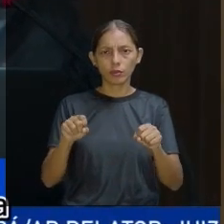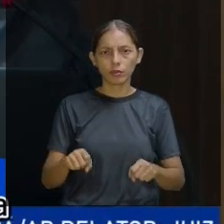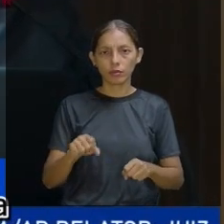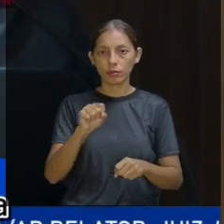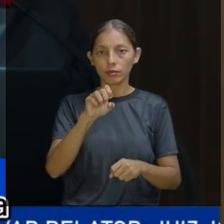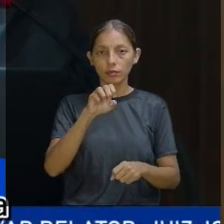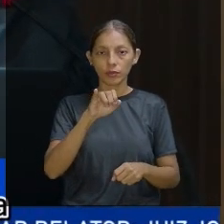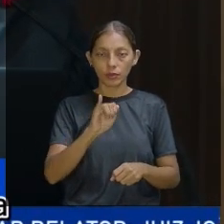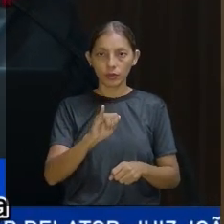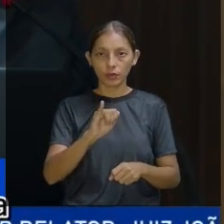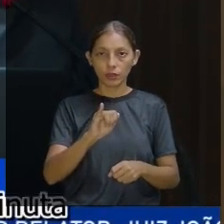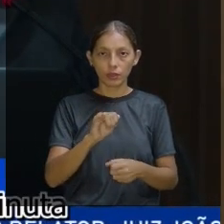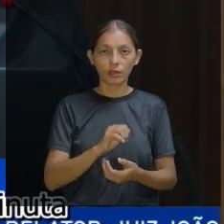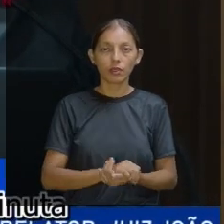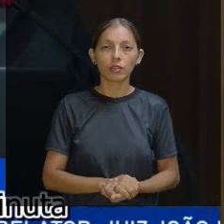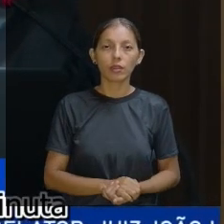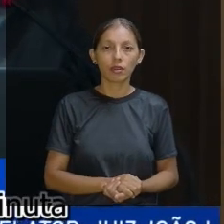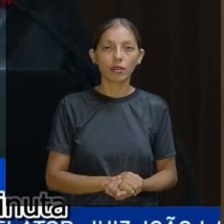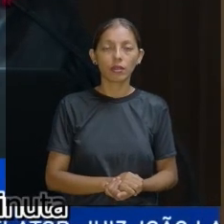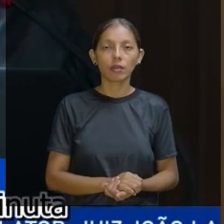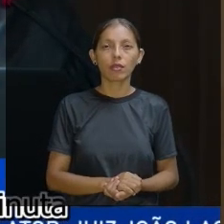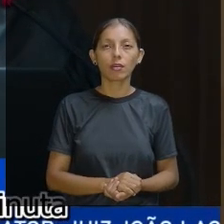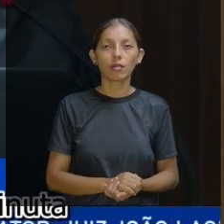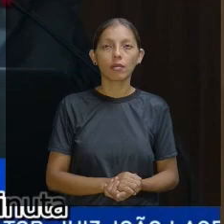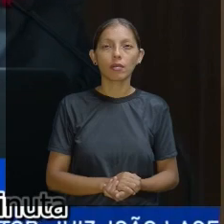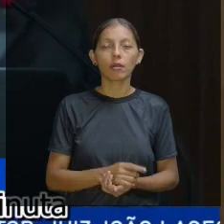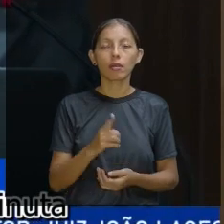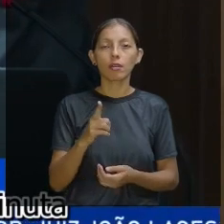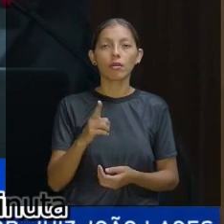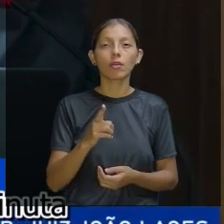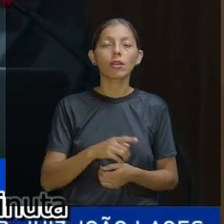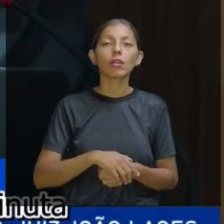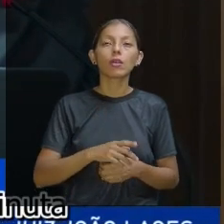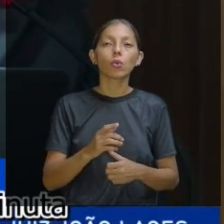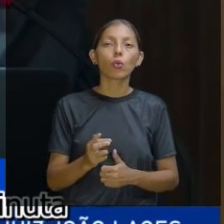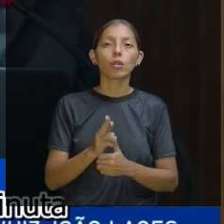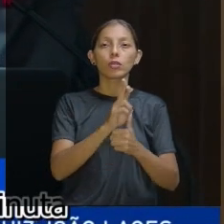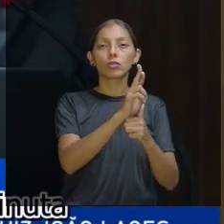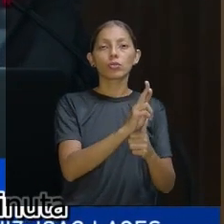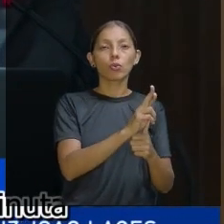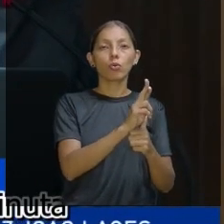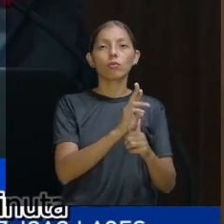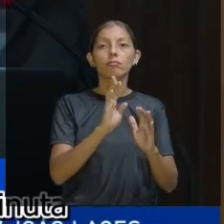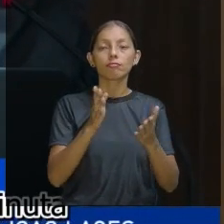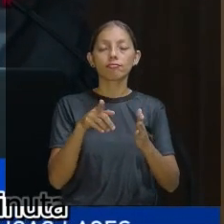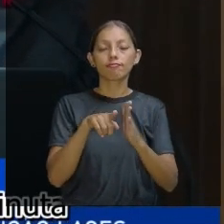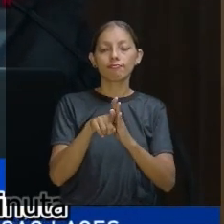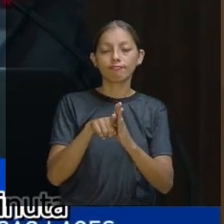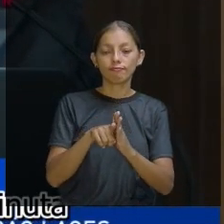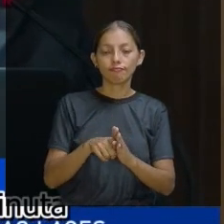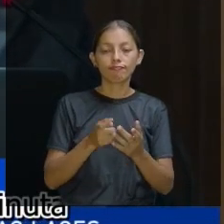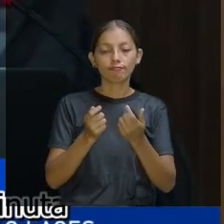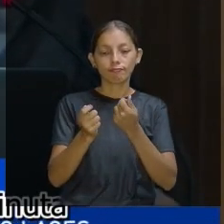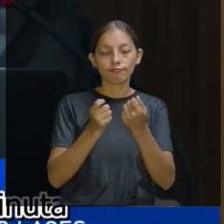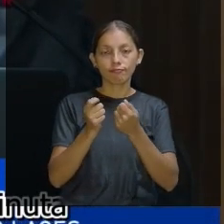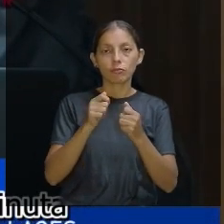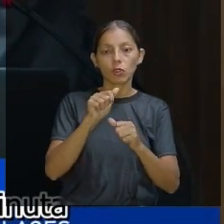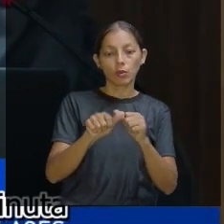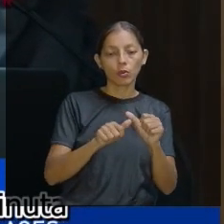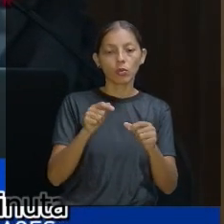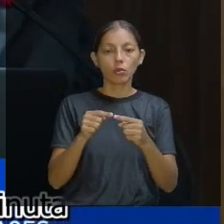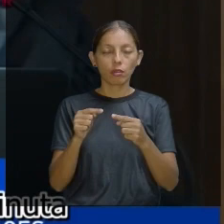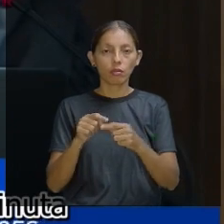foram remetidos à presidência pelo Corregedor Regional, que ratificou os termos da minuta apresentada e que